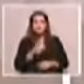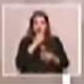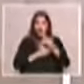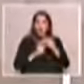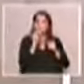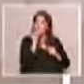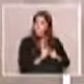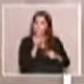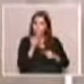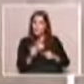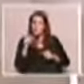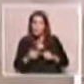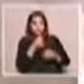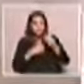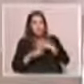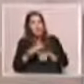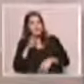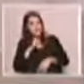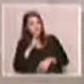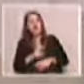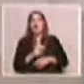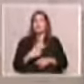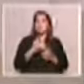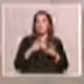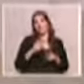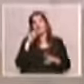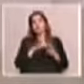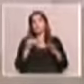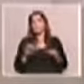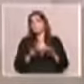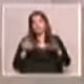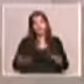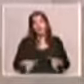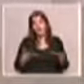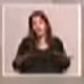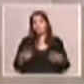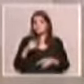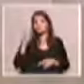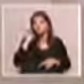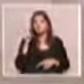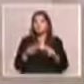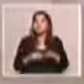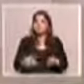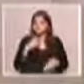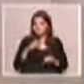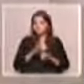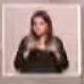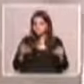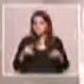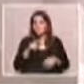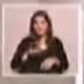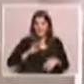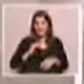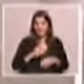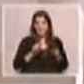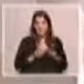pequenas doses, vai correr tudo muito melhor. Claro. Porque eles aprendem sempre em modulação. Até que era importante que as crianças percebessem que o queijo